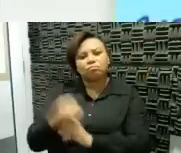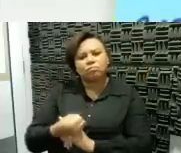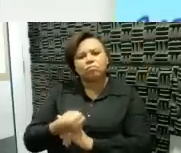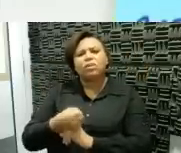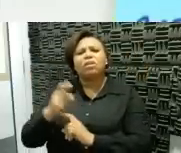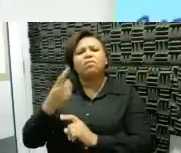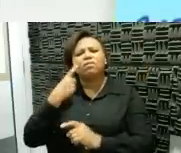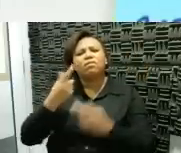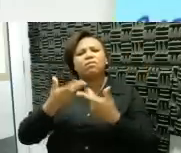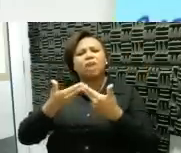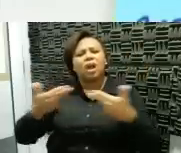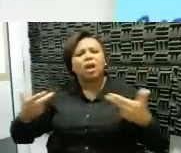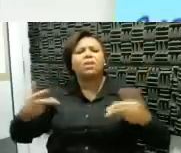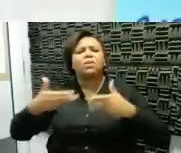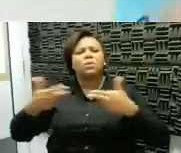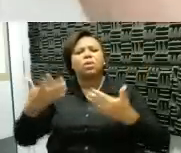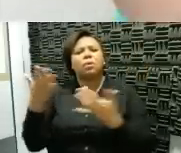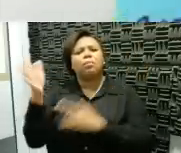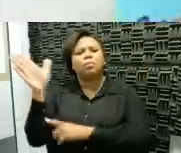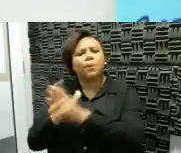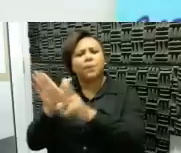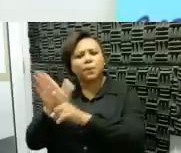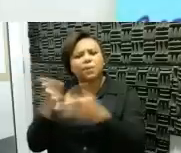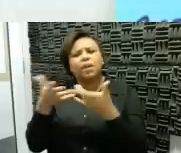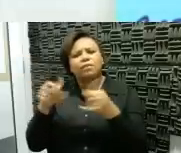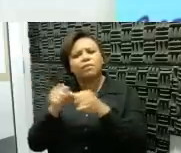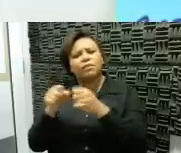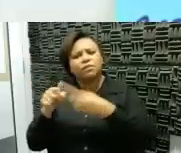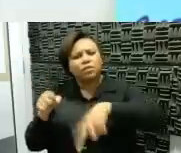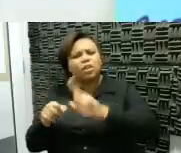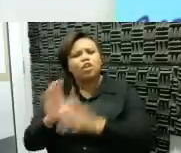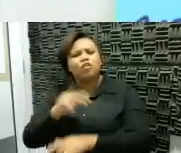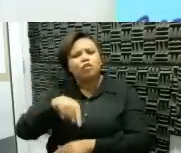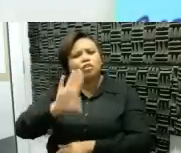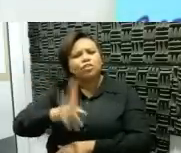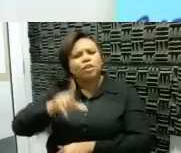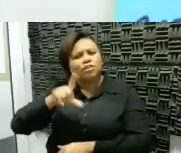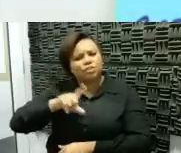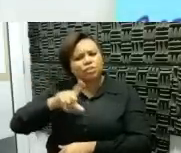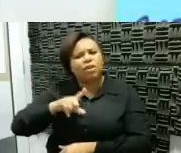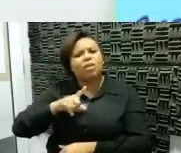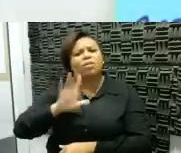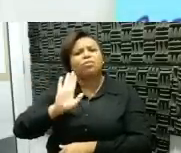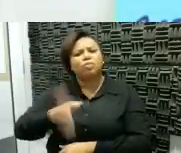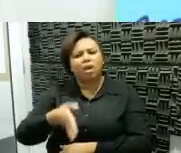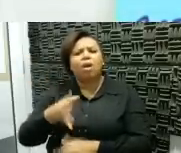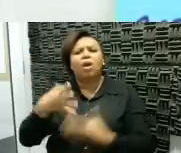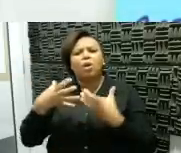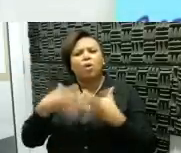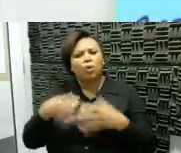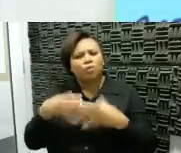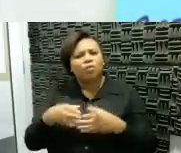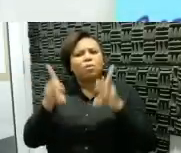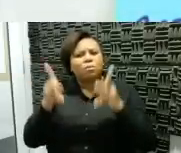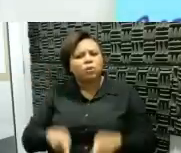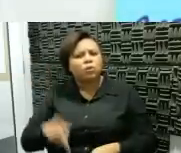perguntas que eu queria levantar para vocês Assim vocês já tiveram nessas situações vocês conviveram já com pessoas com deficiência ou